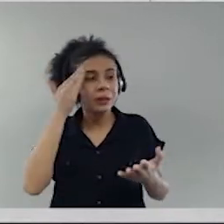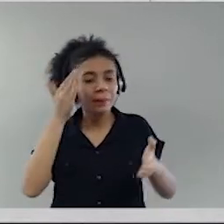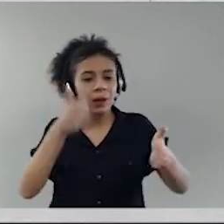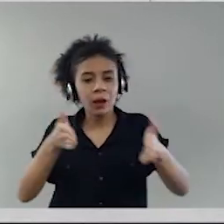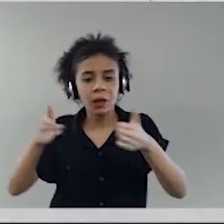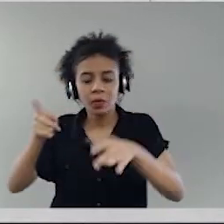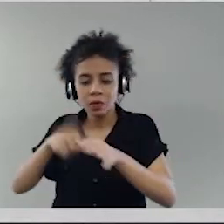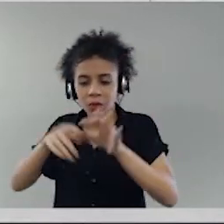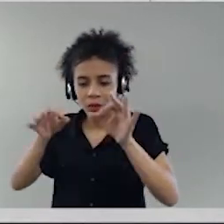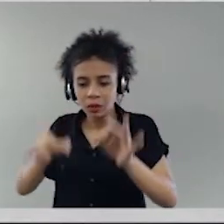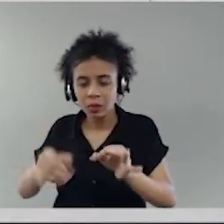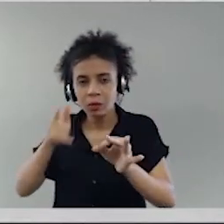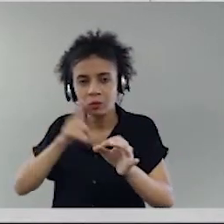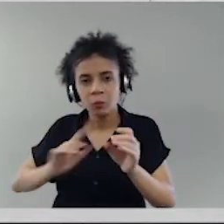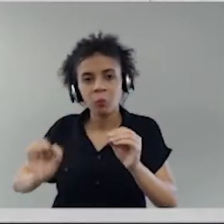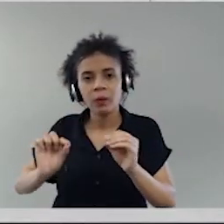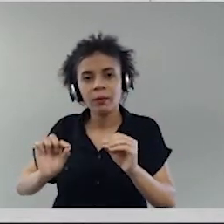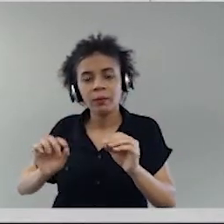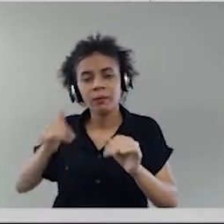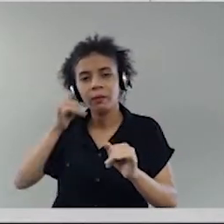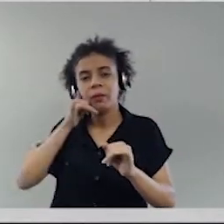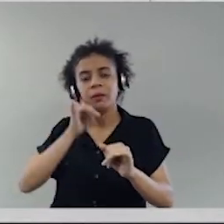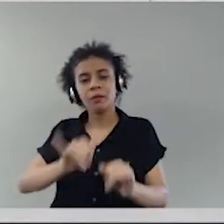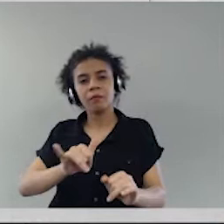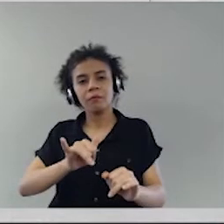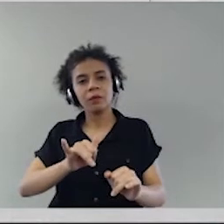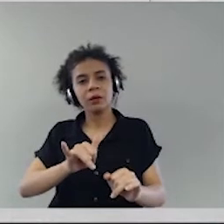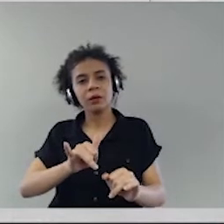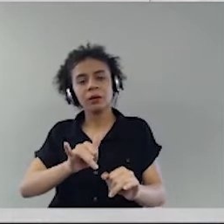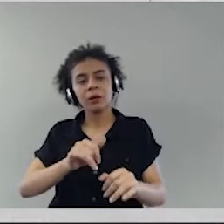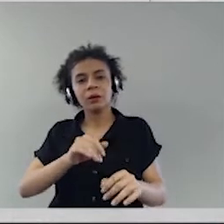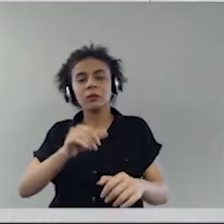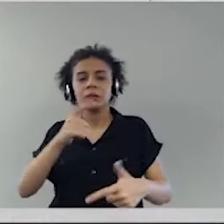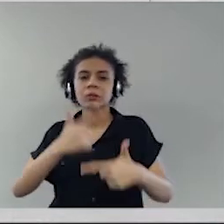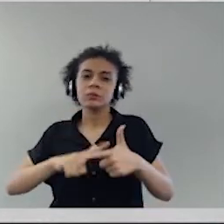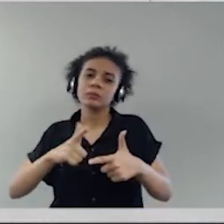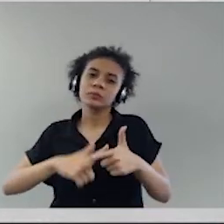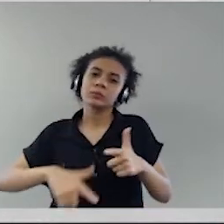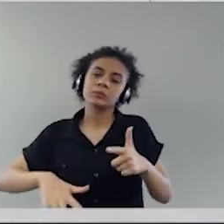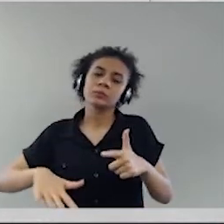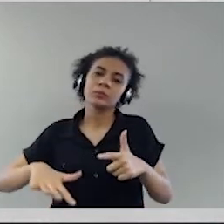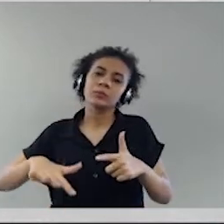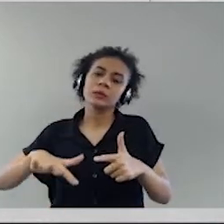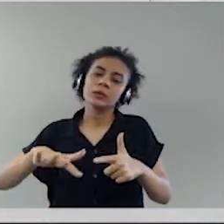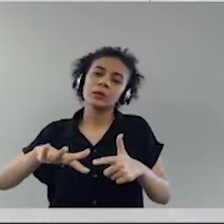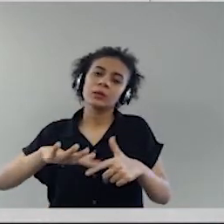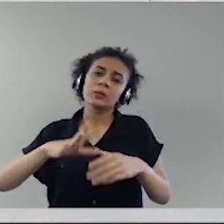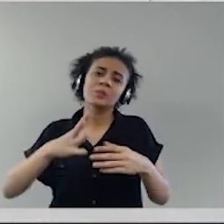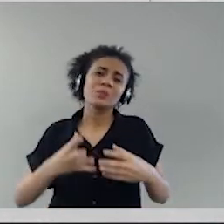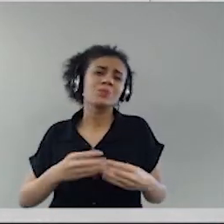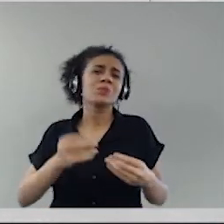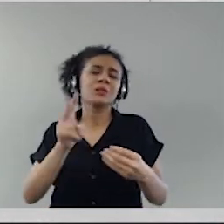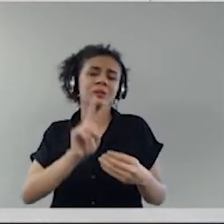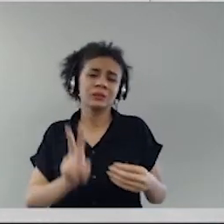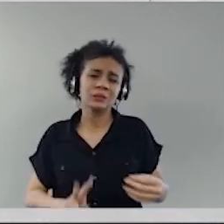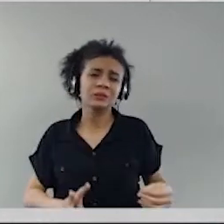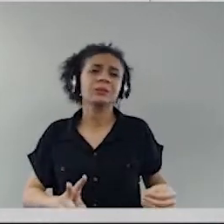cada cenário, se possa evitar, mitigar os danos que são, muitas